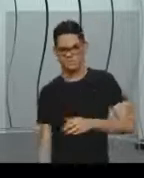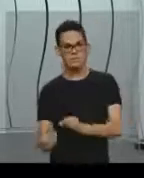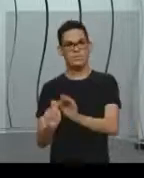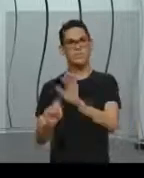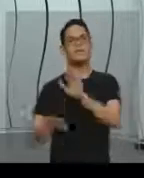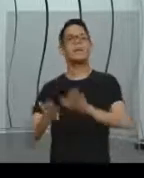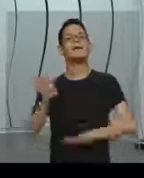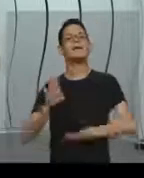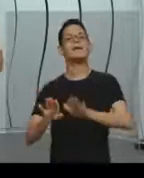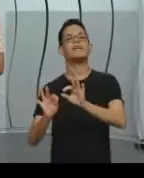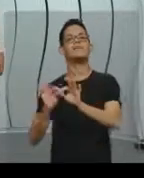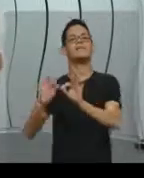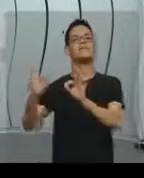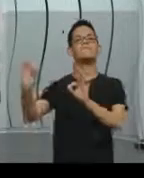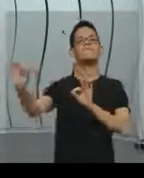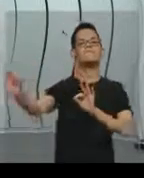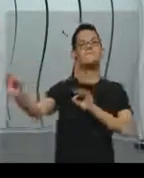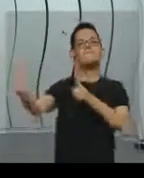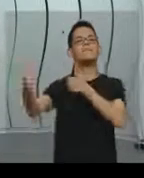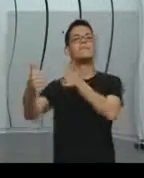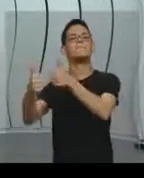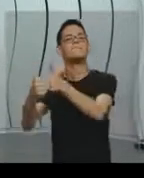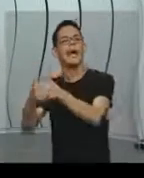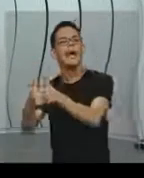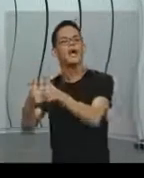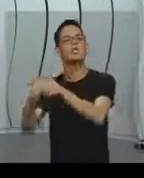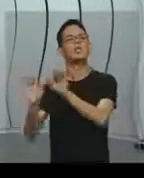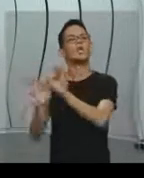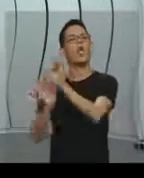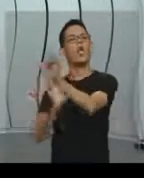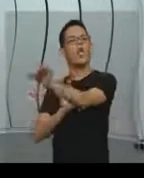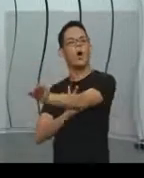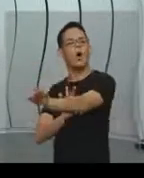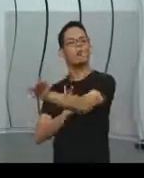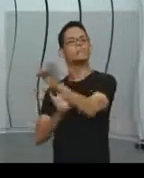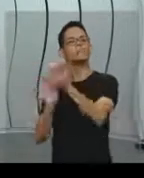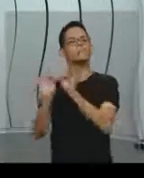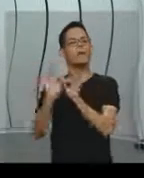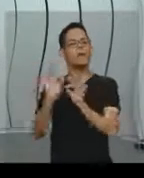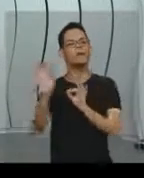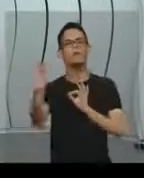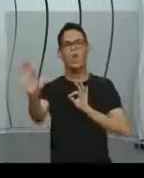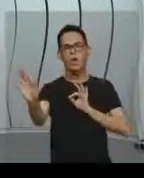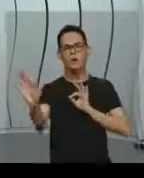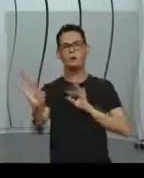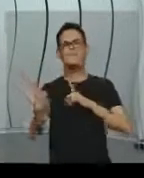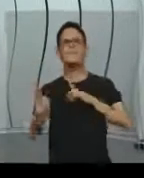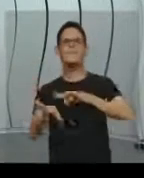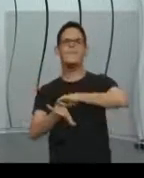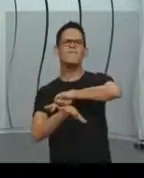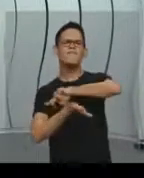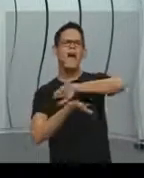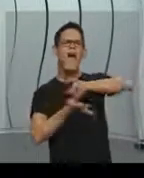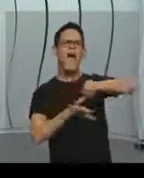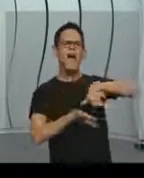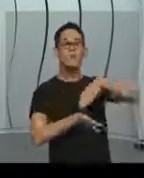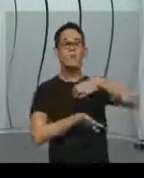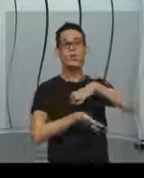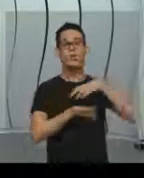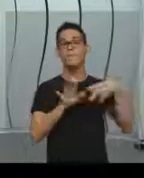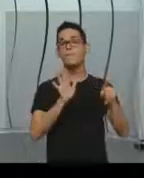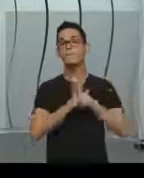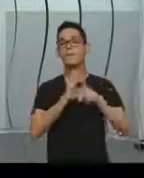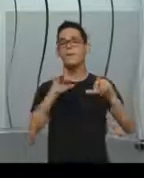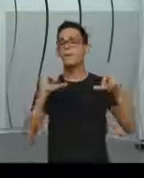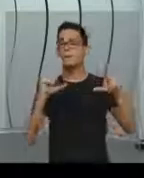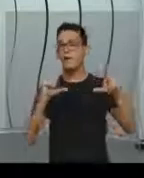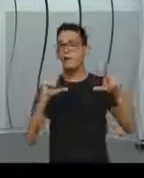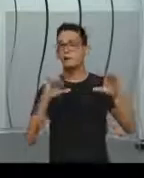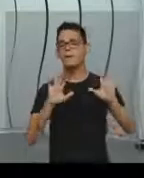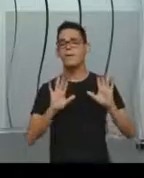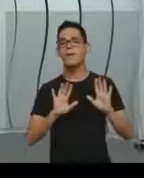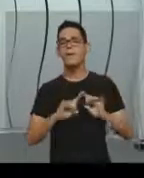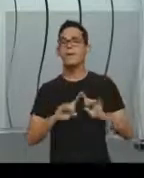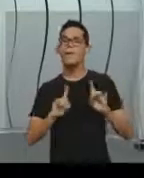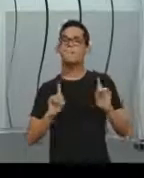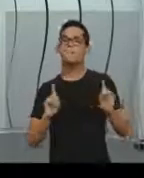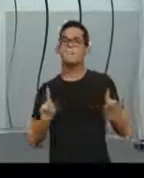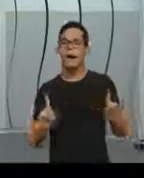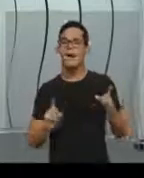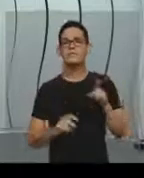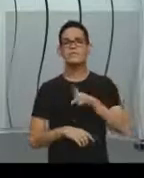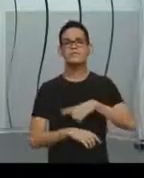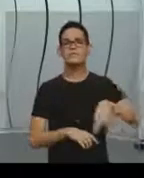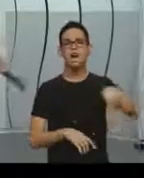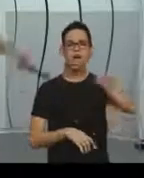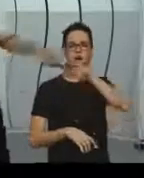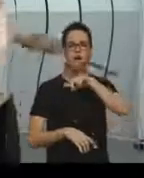afastando o meu celular aqui para o ângulo. Tem várias maneiras de se tirar uma foto com ângulo, mas aí isso aí nós temos que